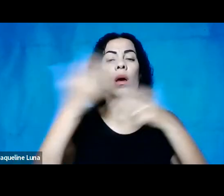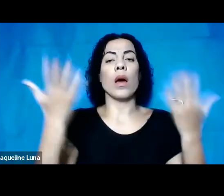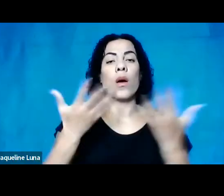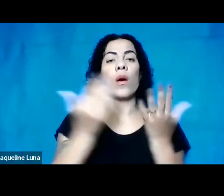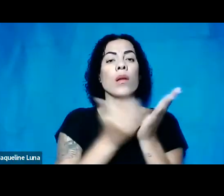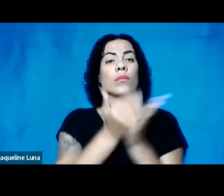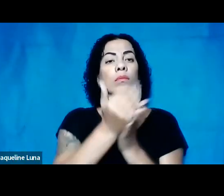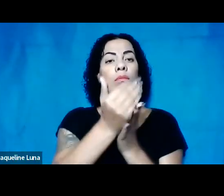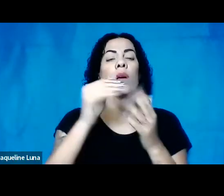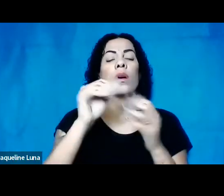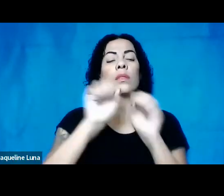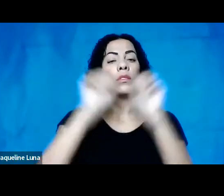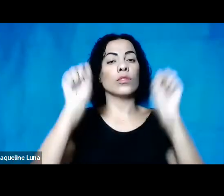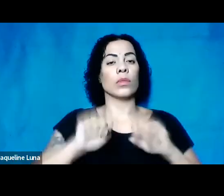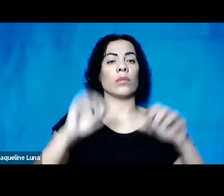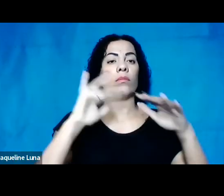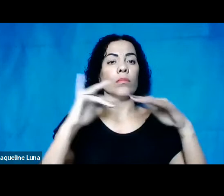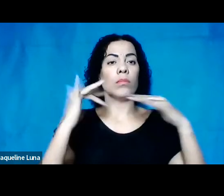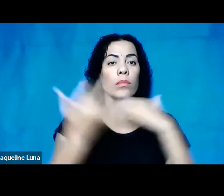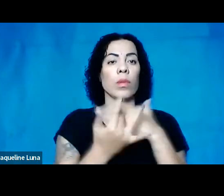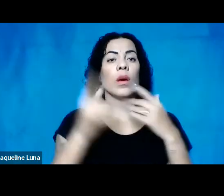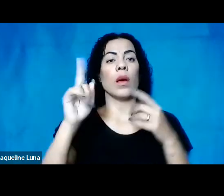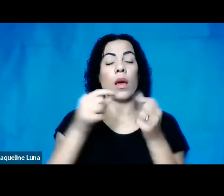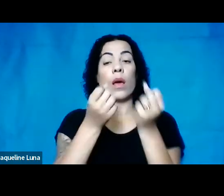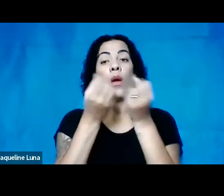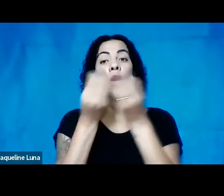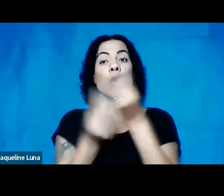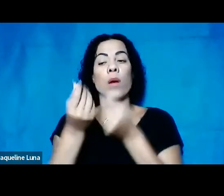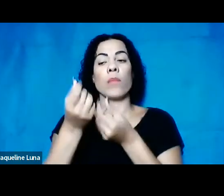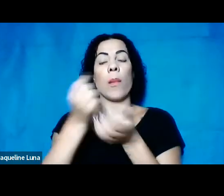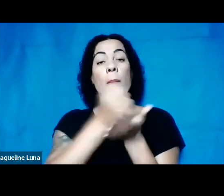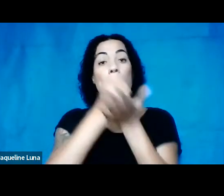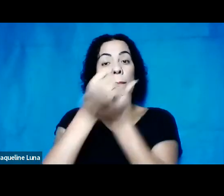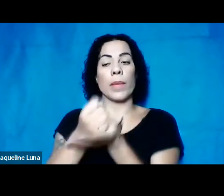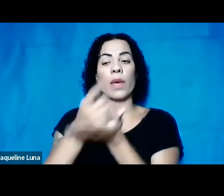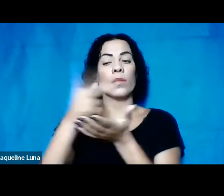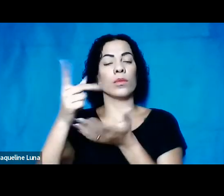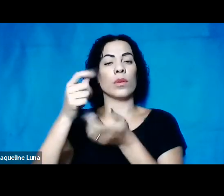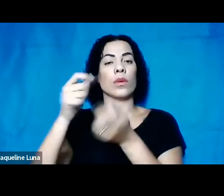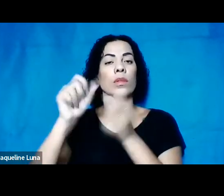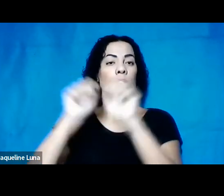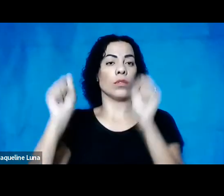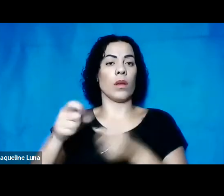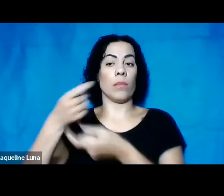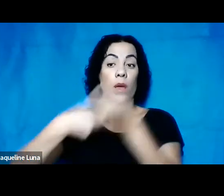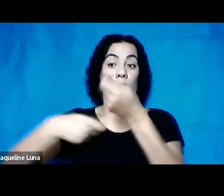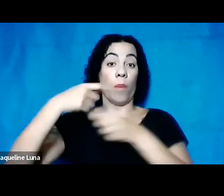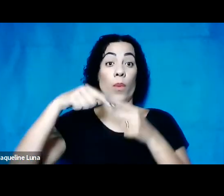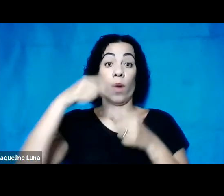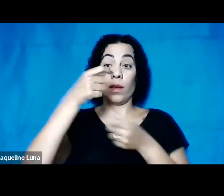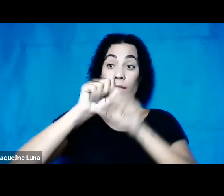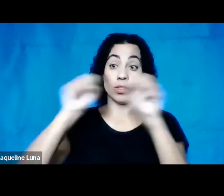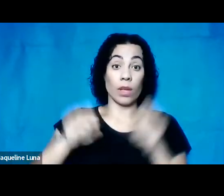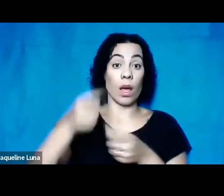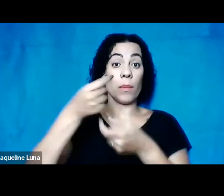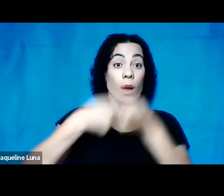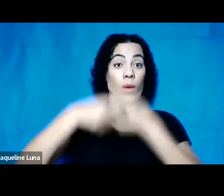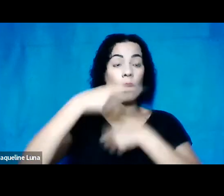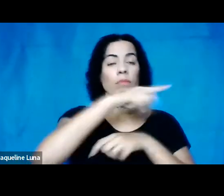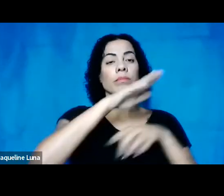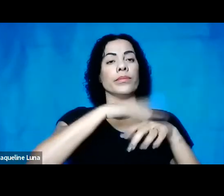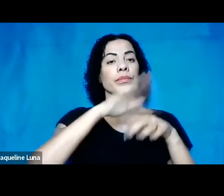sistema mediático é o mesmo do sistema econômico, né? E ele dita as regras. Então, é